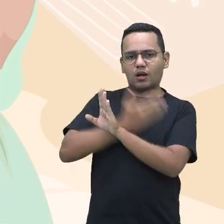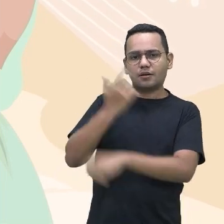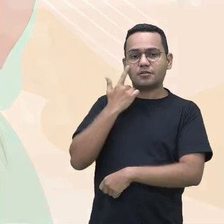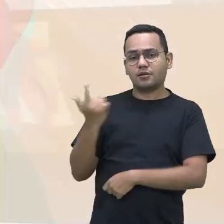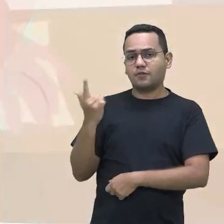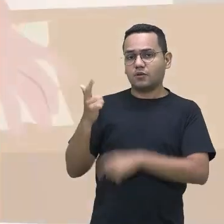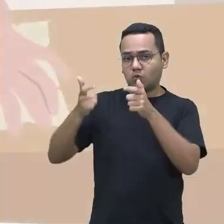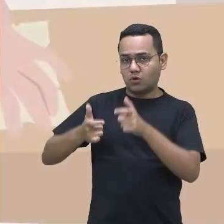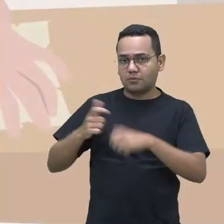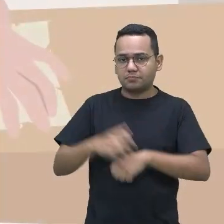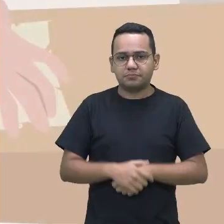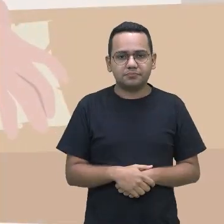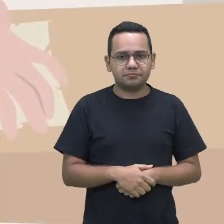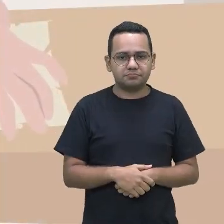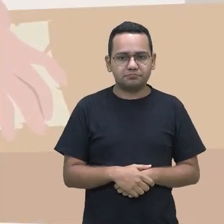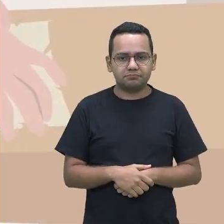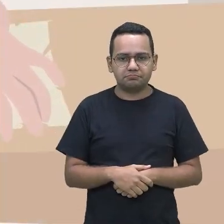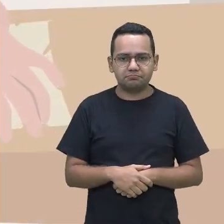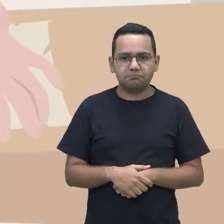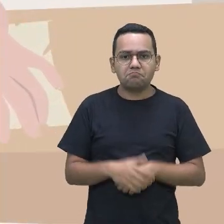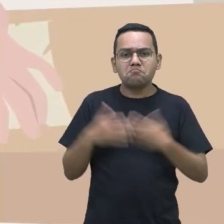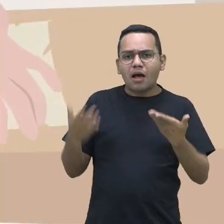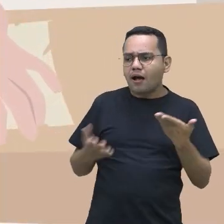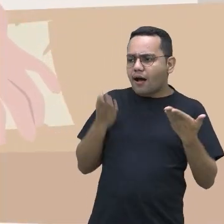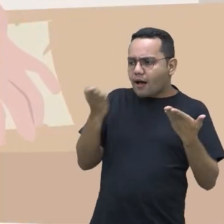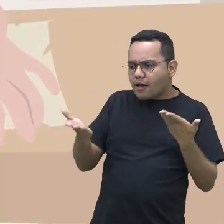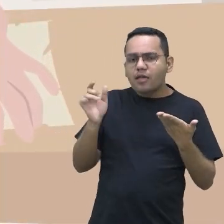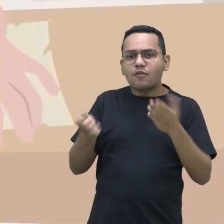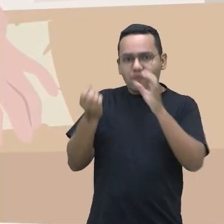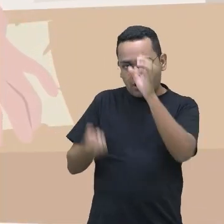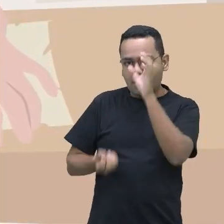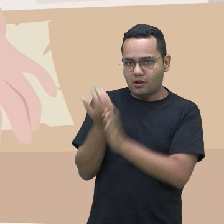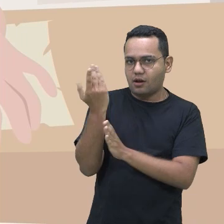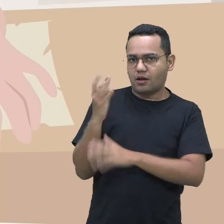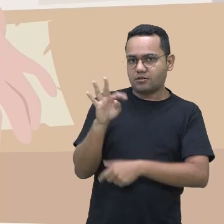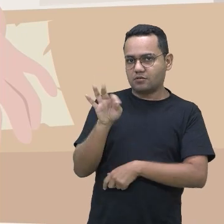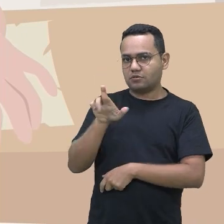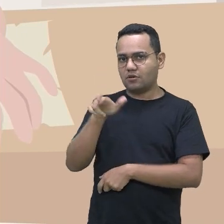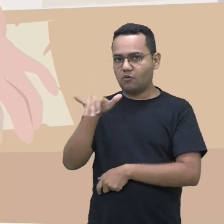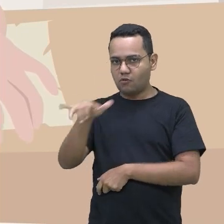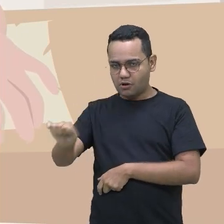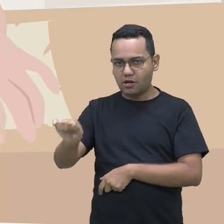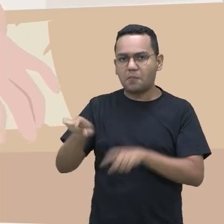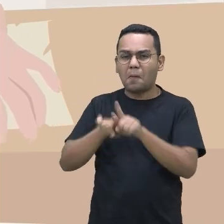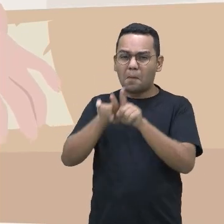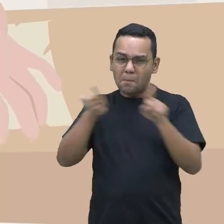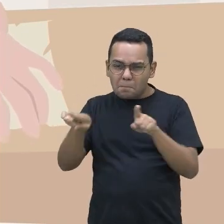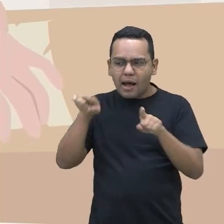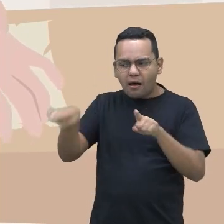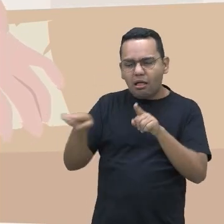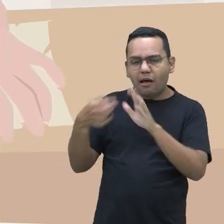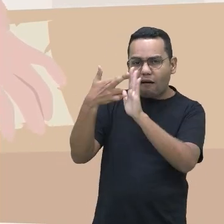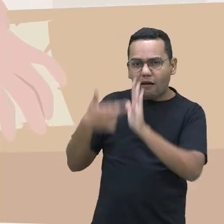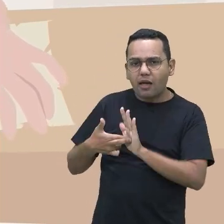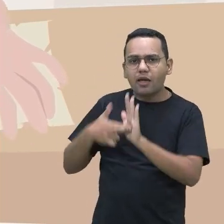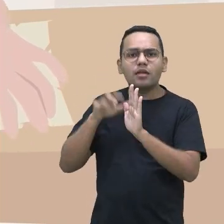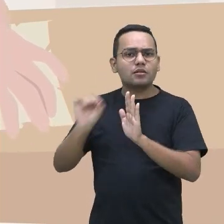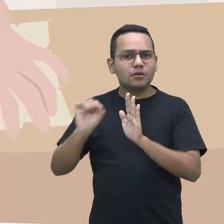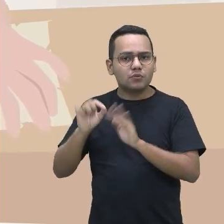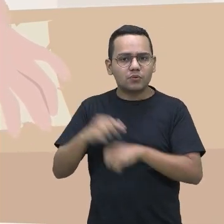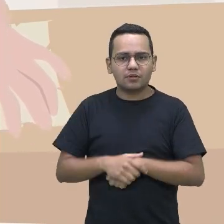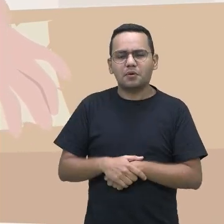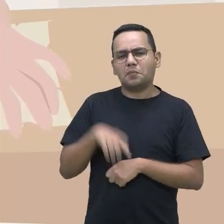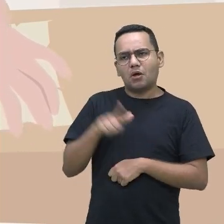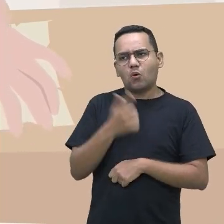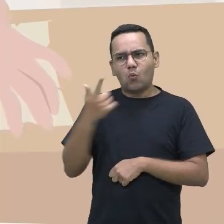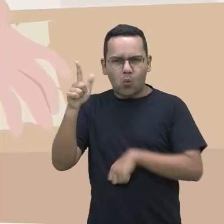Samos. A ele é atribuída a descoberta do teorema que leva seu nome, embora esse teorema tenha sido conhecido pelos